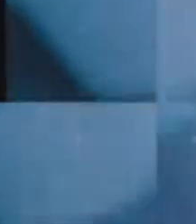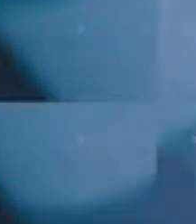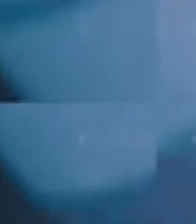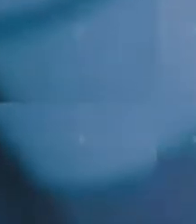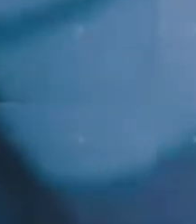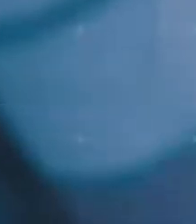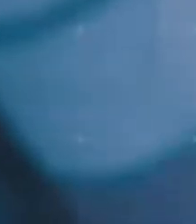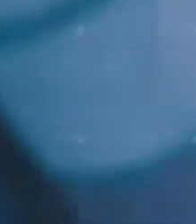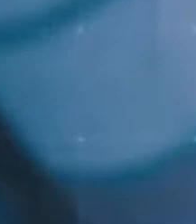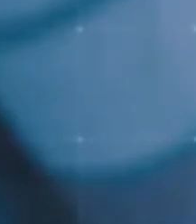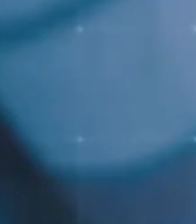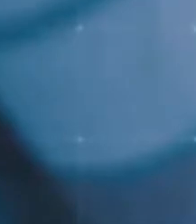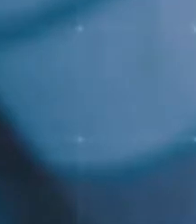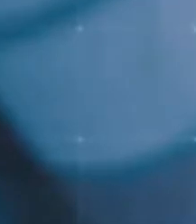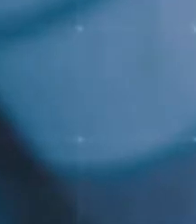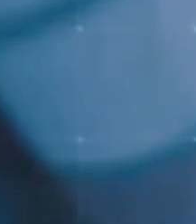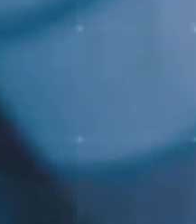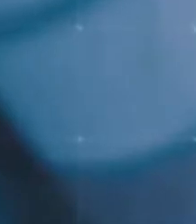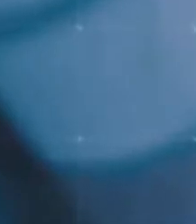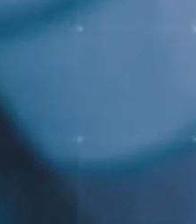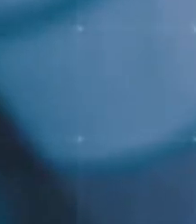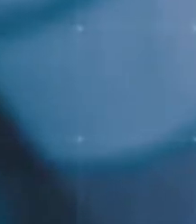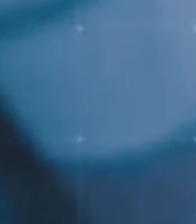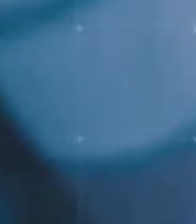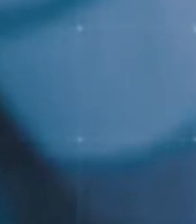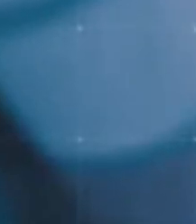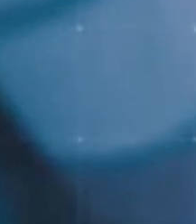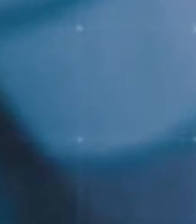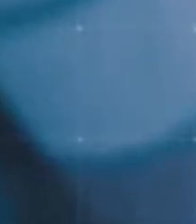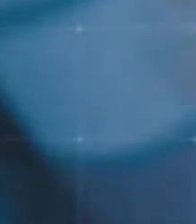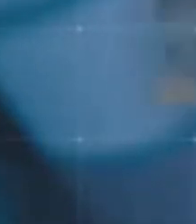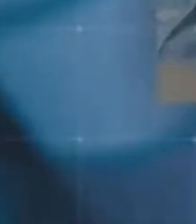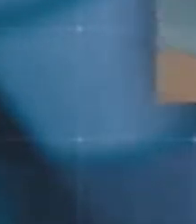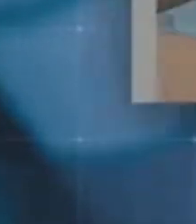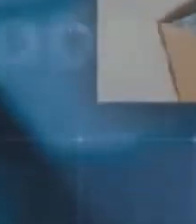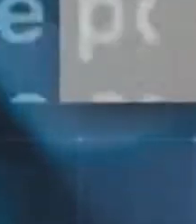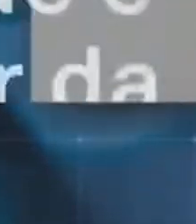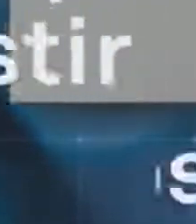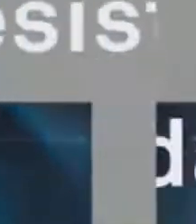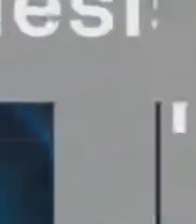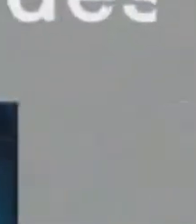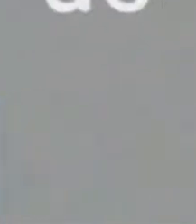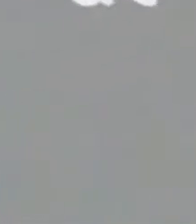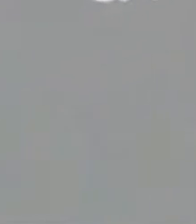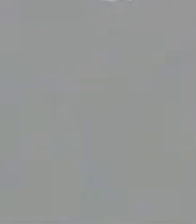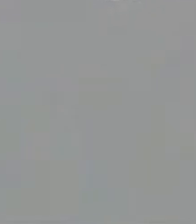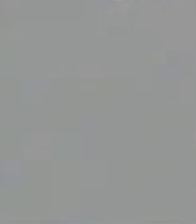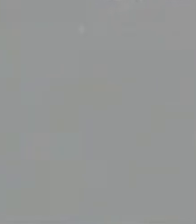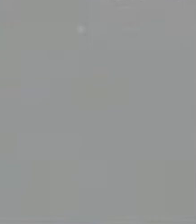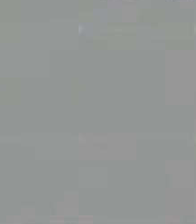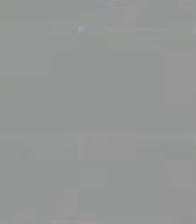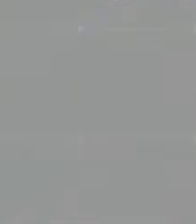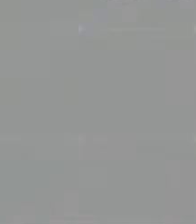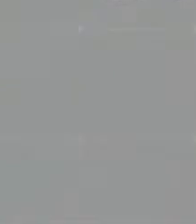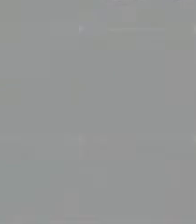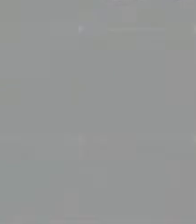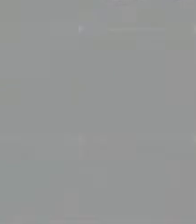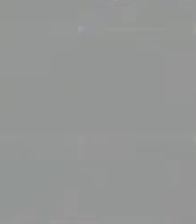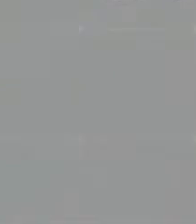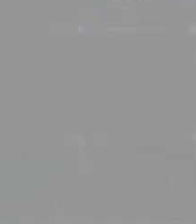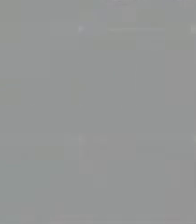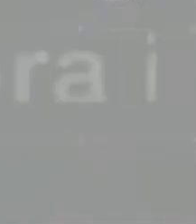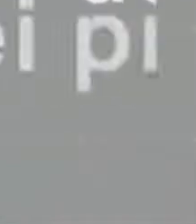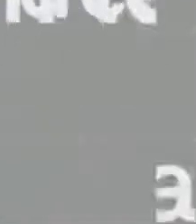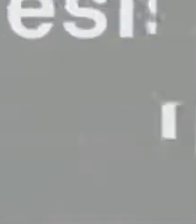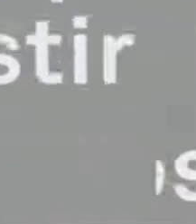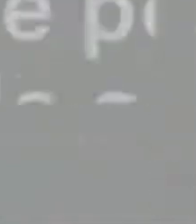Comprar pela internet é rápido e fácil, mas nem sempre o produto deixa a gente satisfeito. Será que é possível desistir da